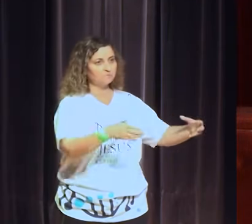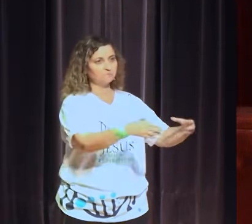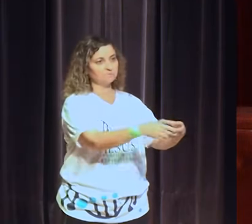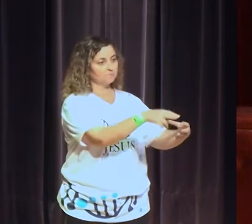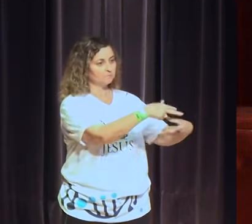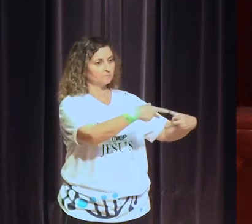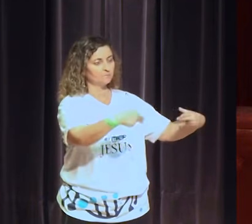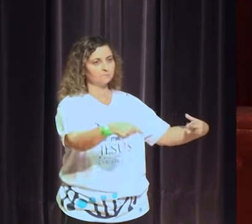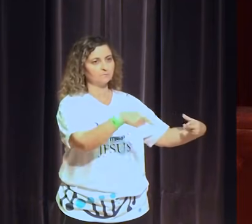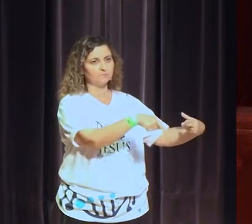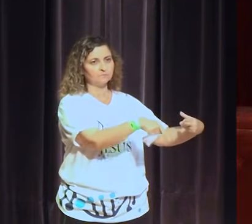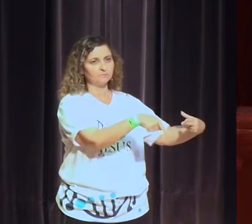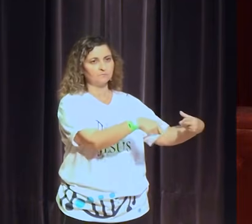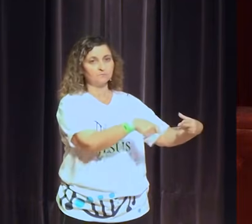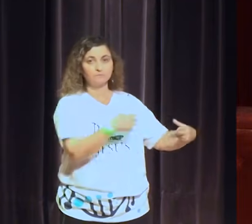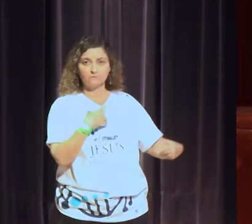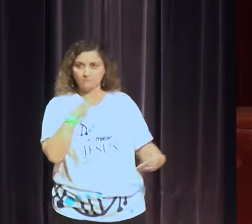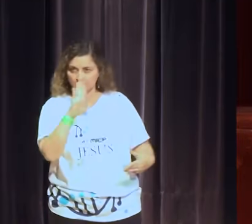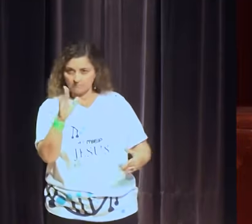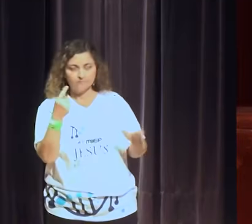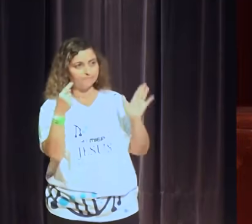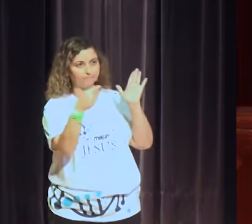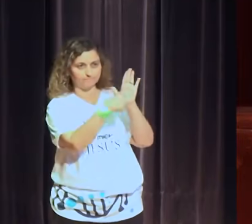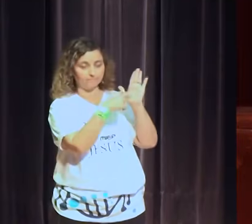Selecionei. E esse é um ponto importante.